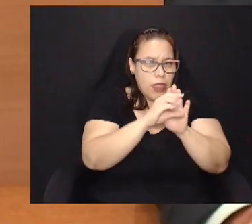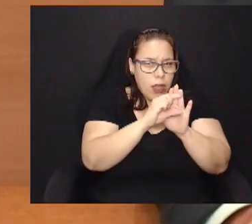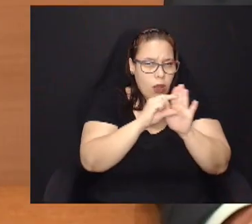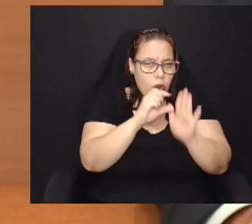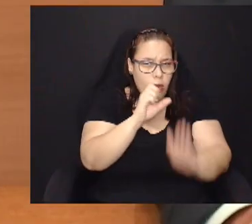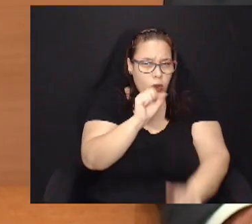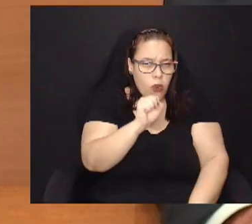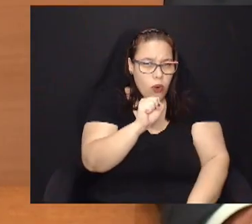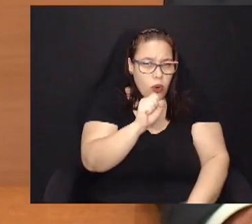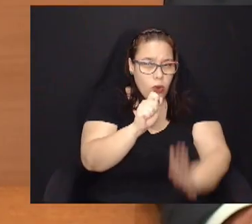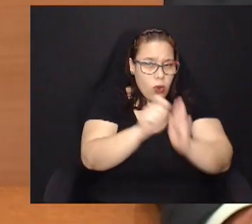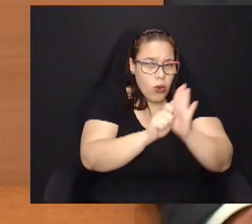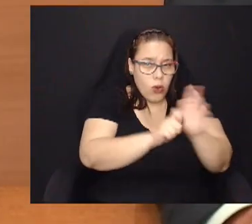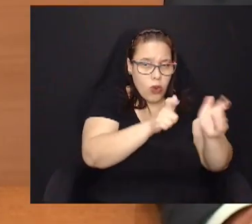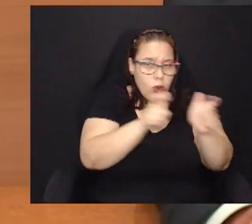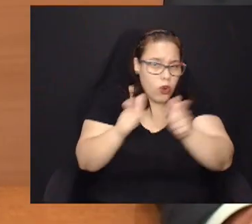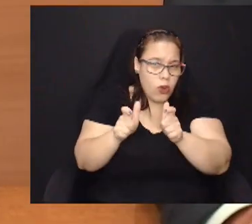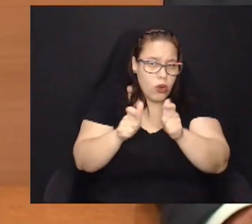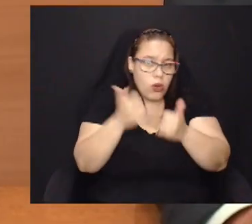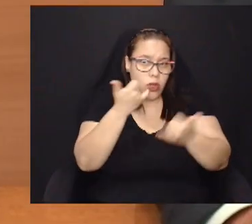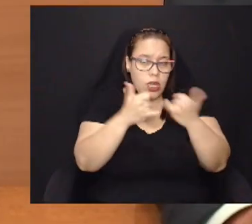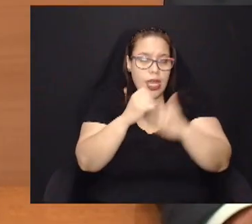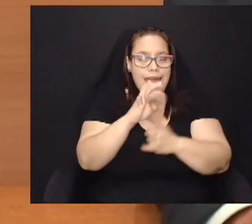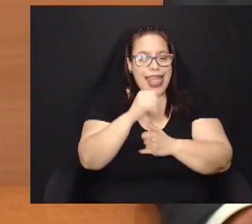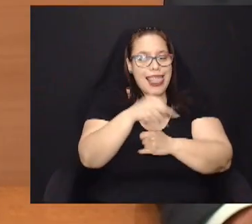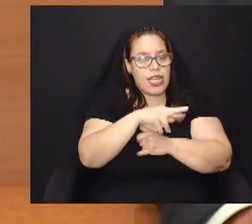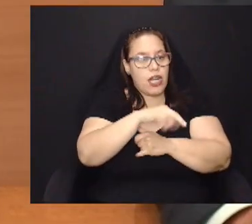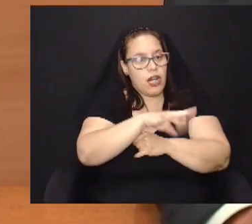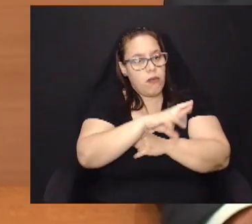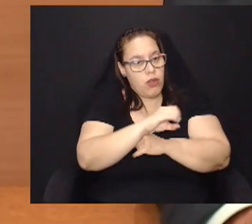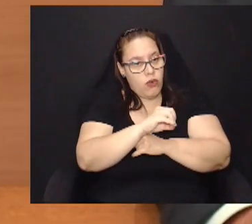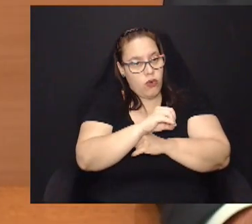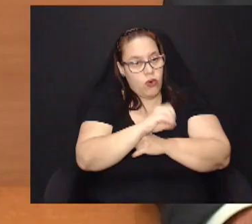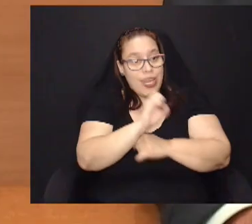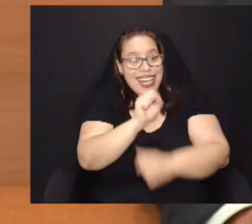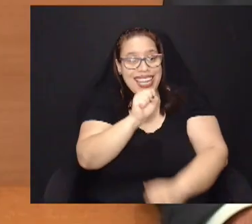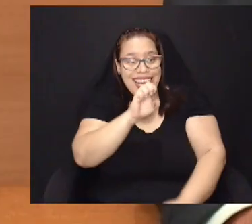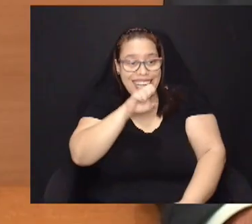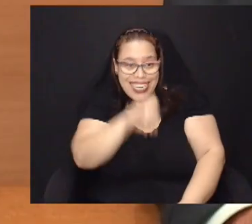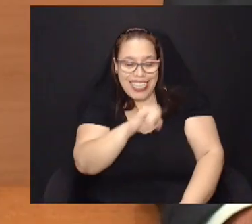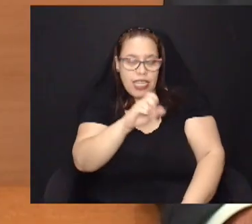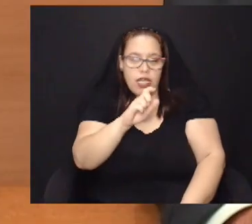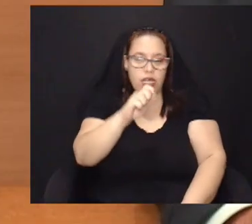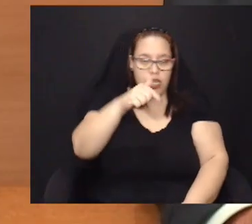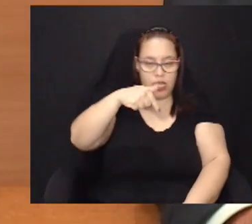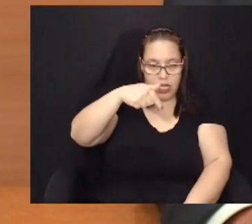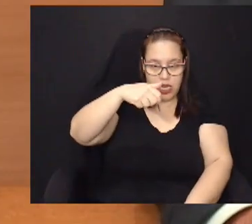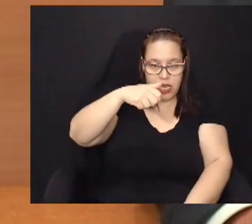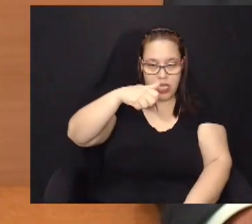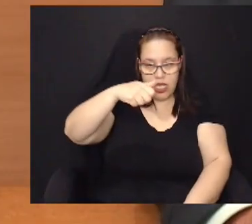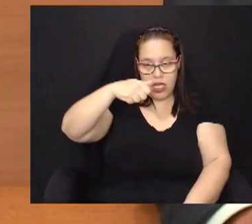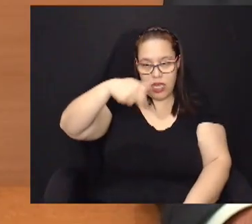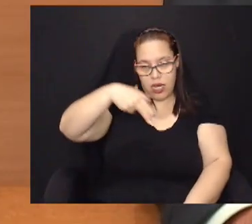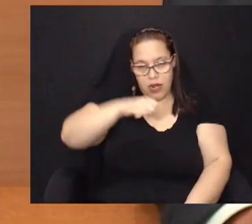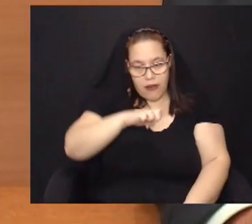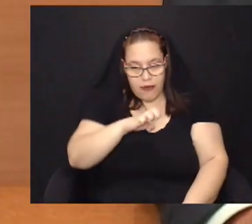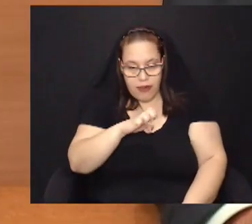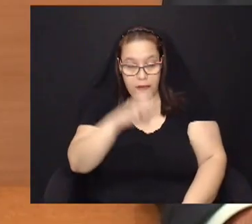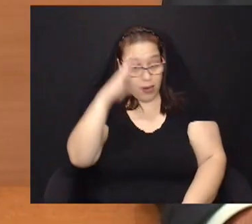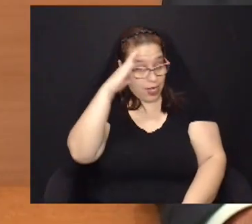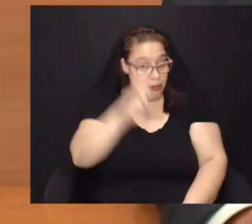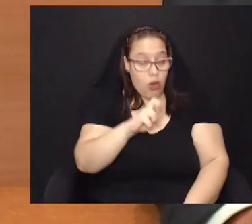dos locais de entretenimento. Se seria como KNAI principal ou como KNAI